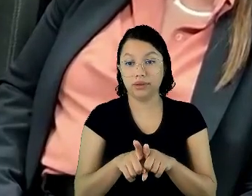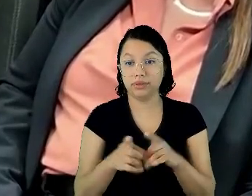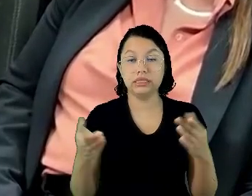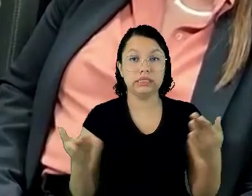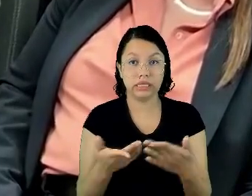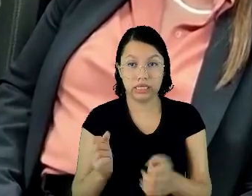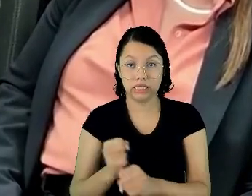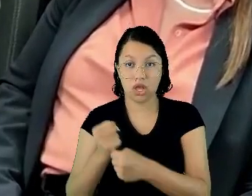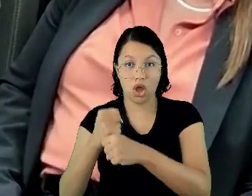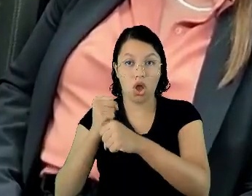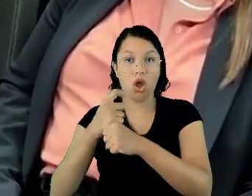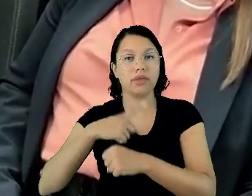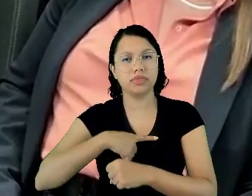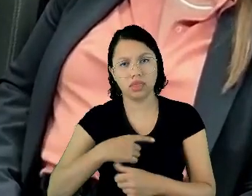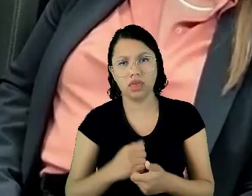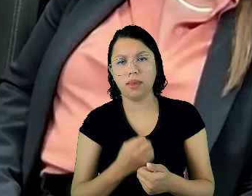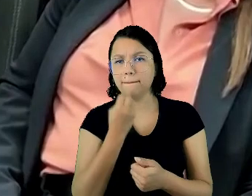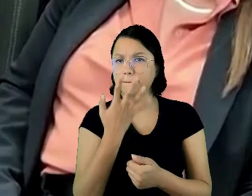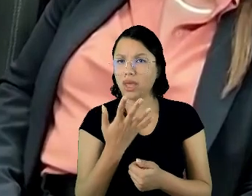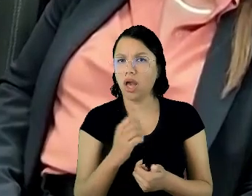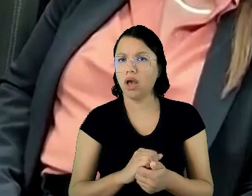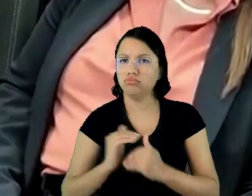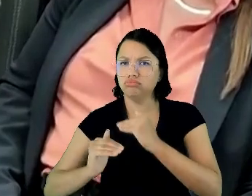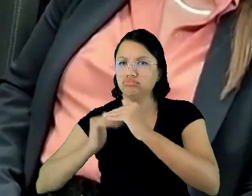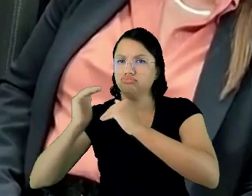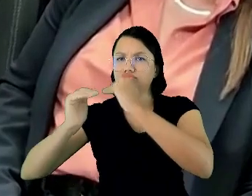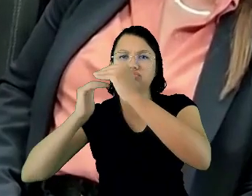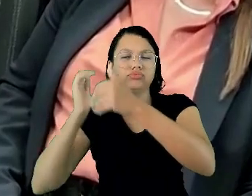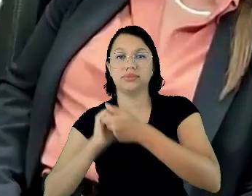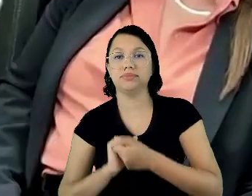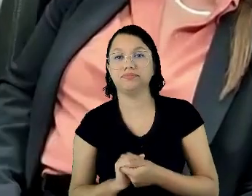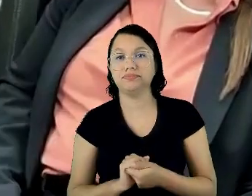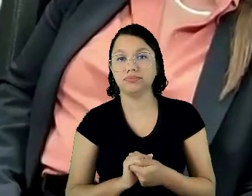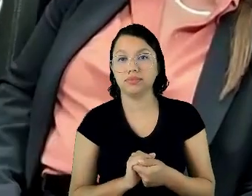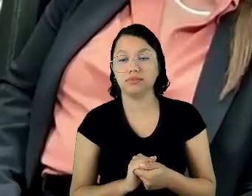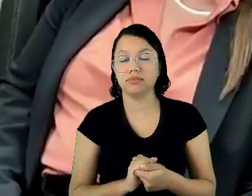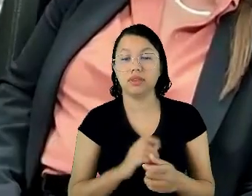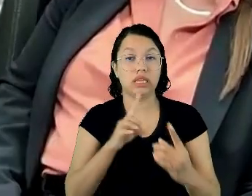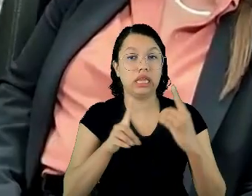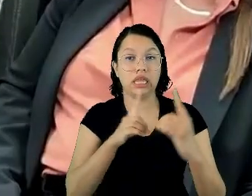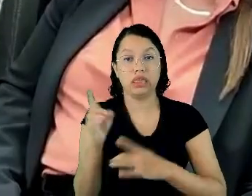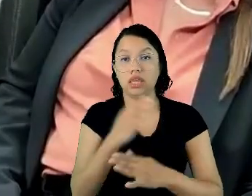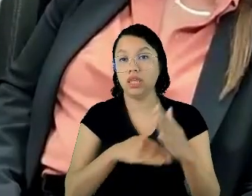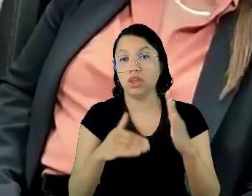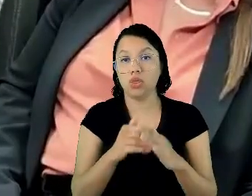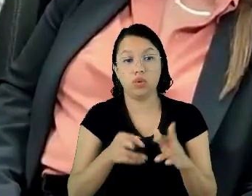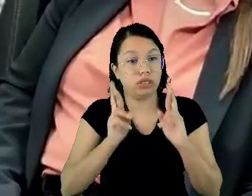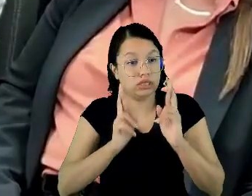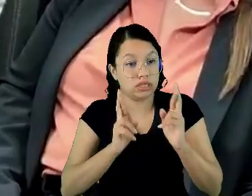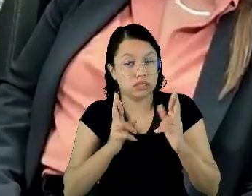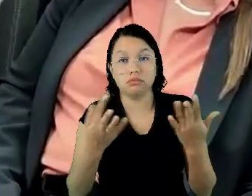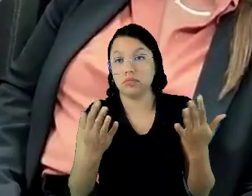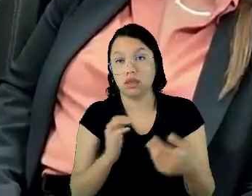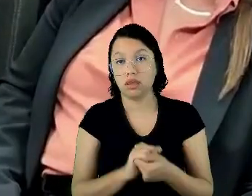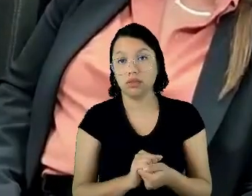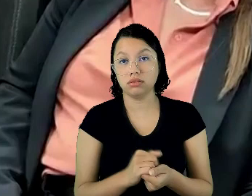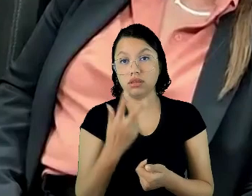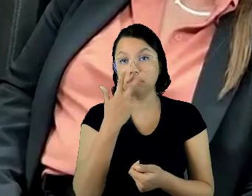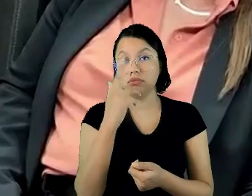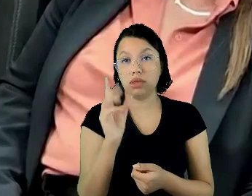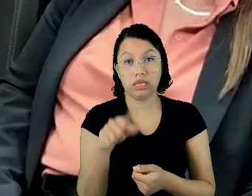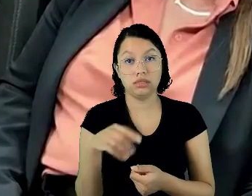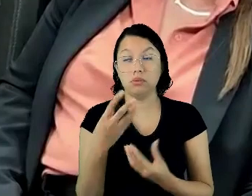bom desenvolvimento e que atenda a todas as expectativas, que me parece são bastante positivas,